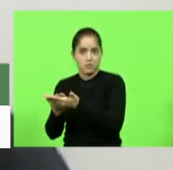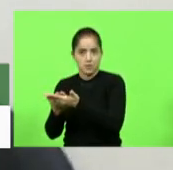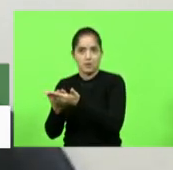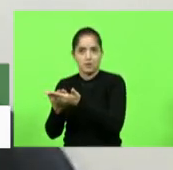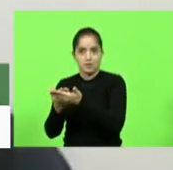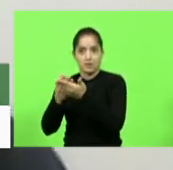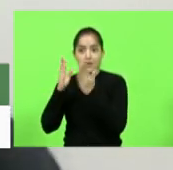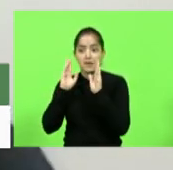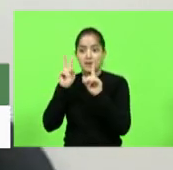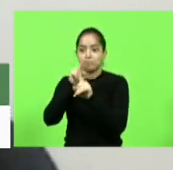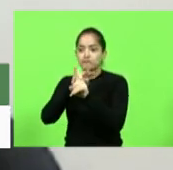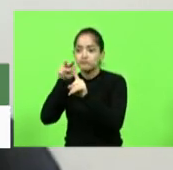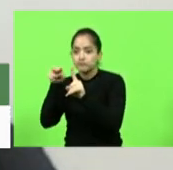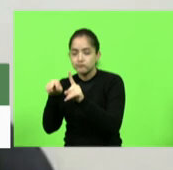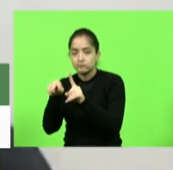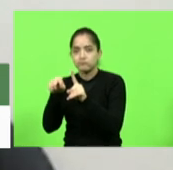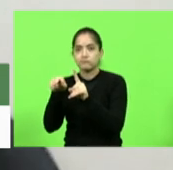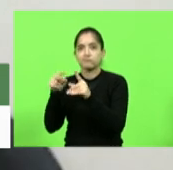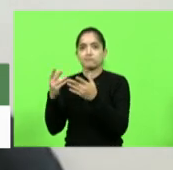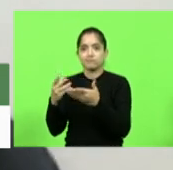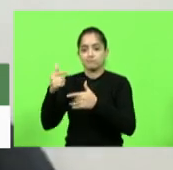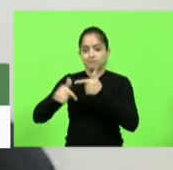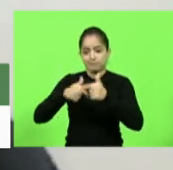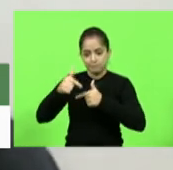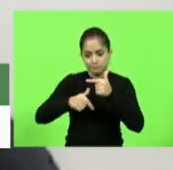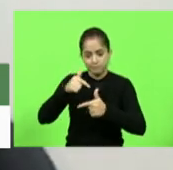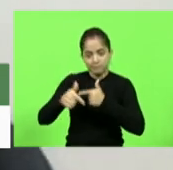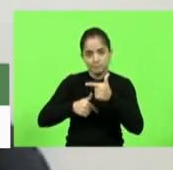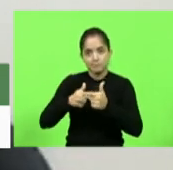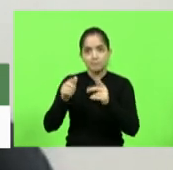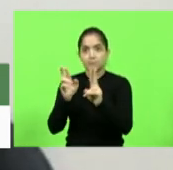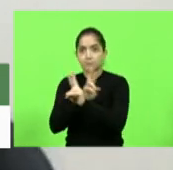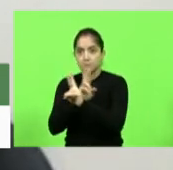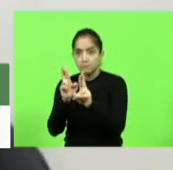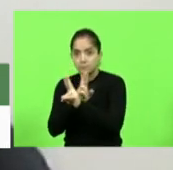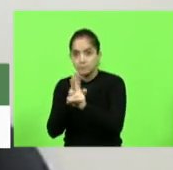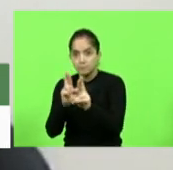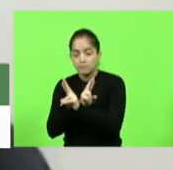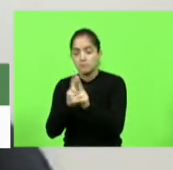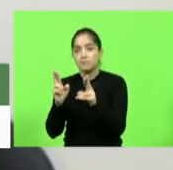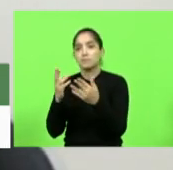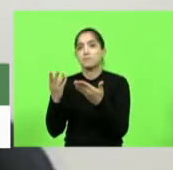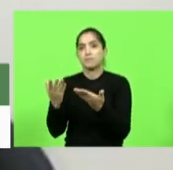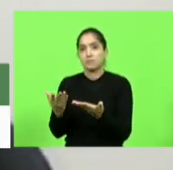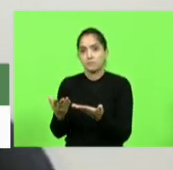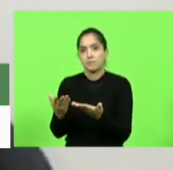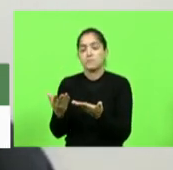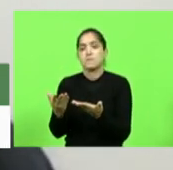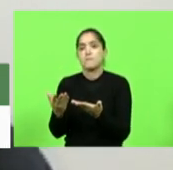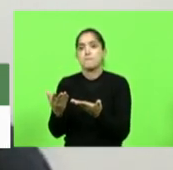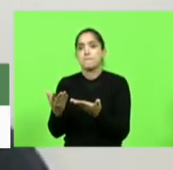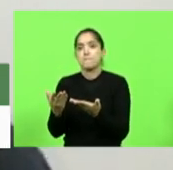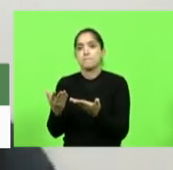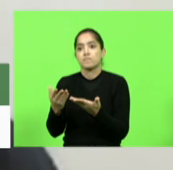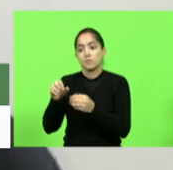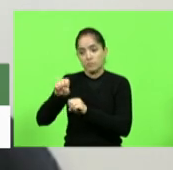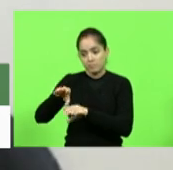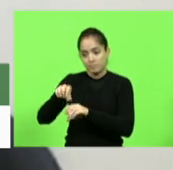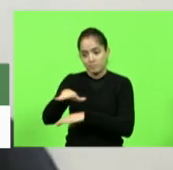perspectiva institucional, trabalhando as relações de todos os agentes